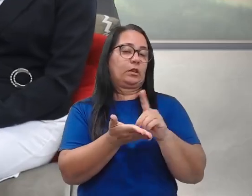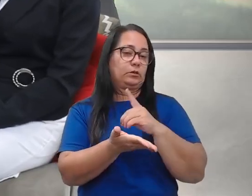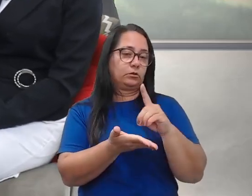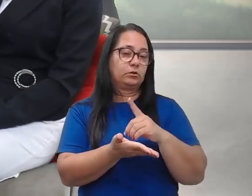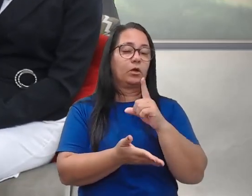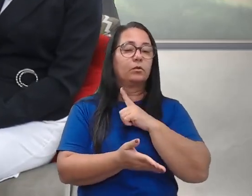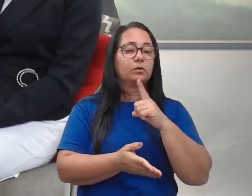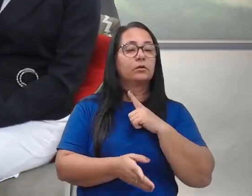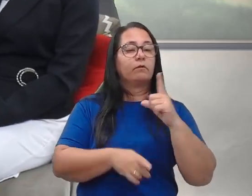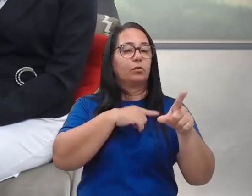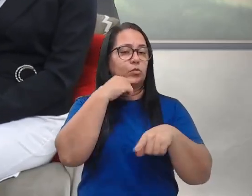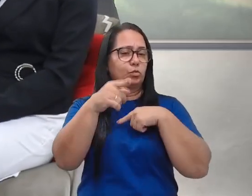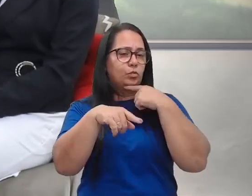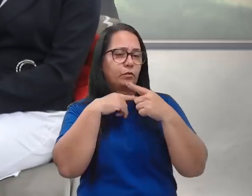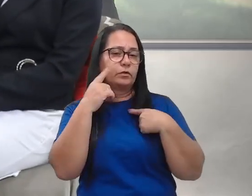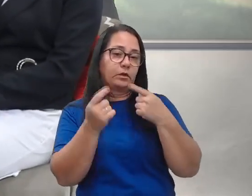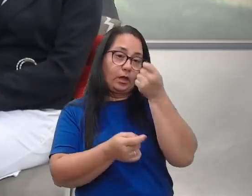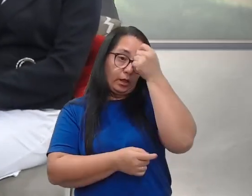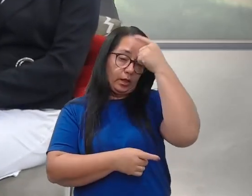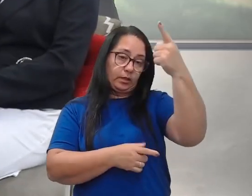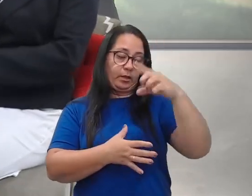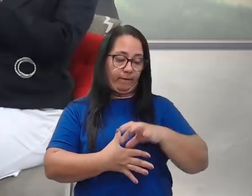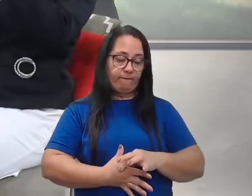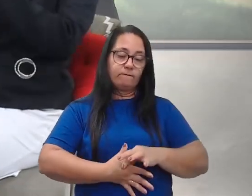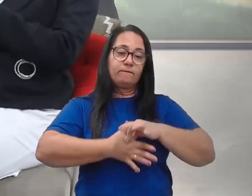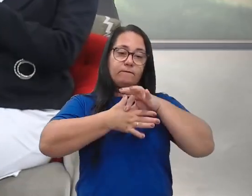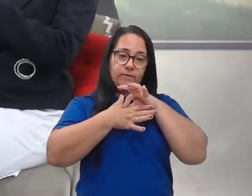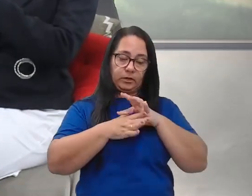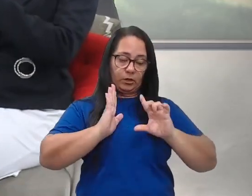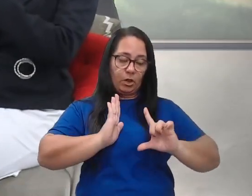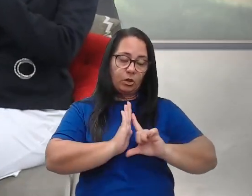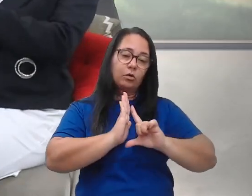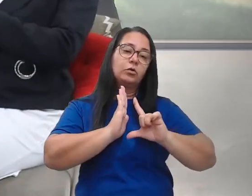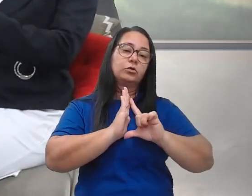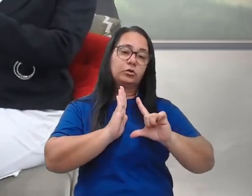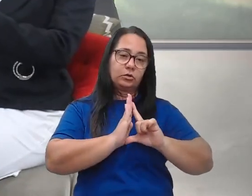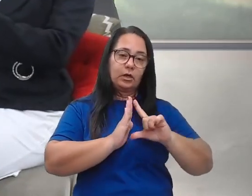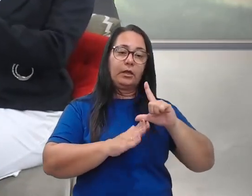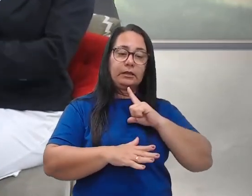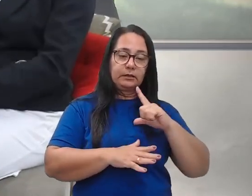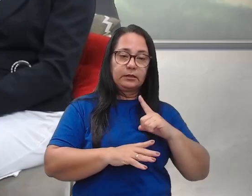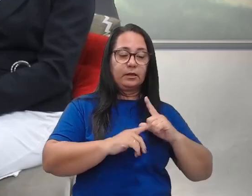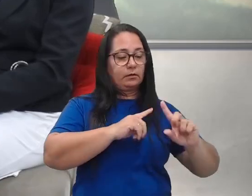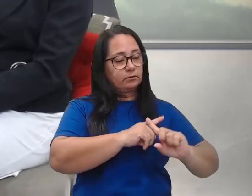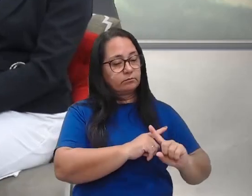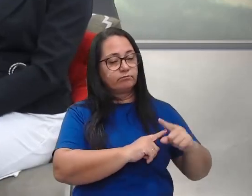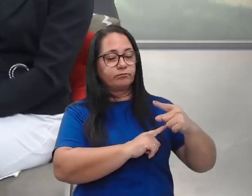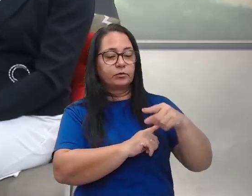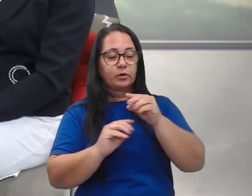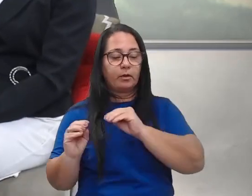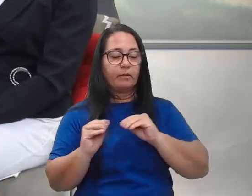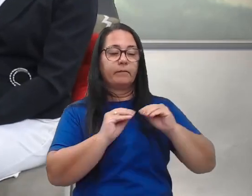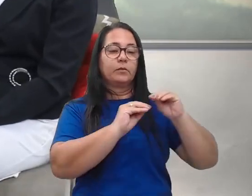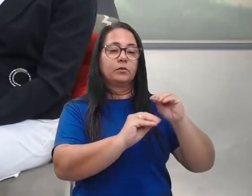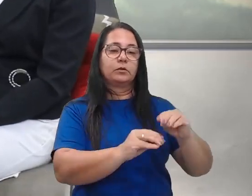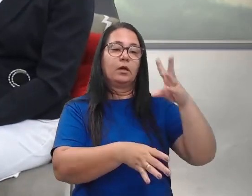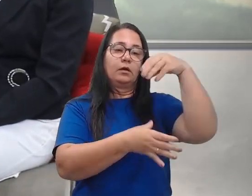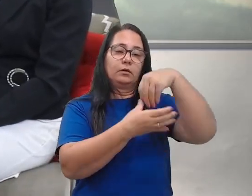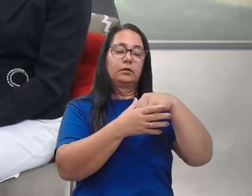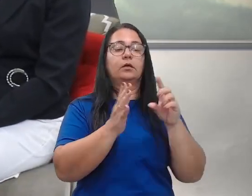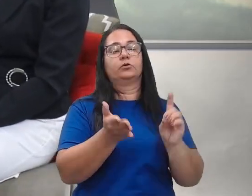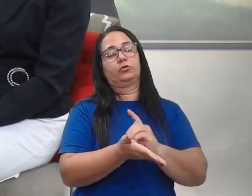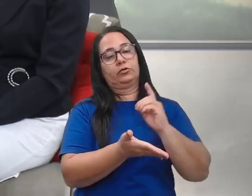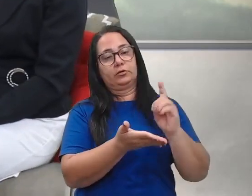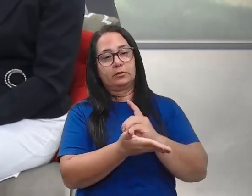ideia de sair do físico, da ideia da loja física, e pegar essa loja e compreendê-la de forma digital.